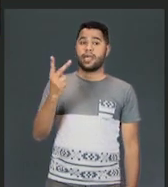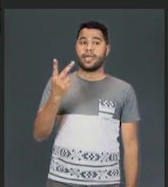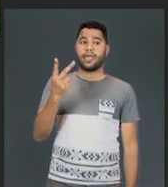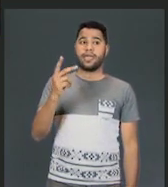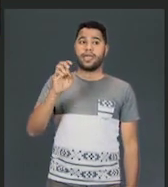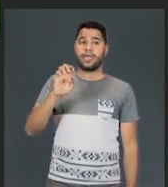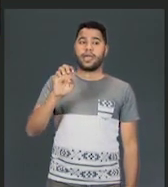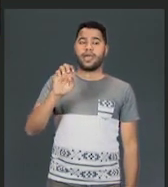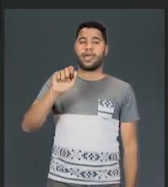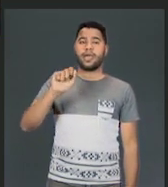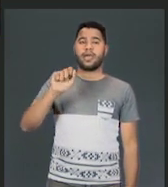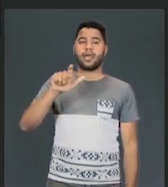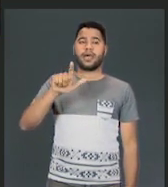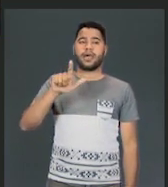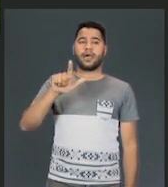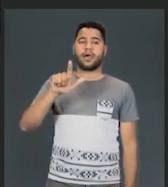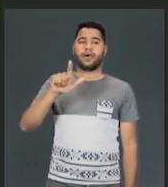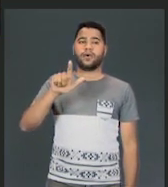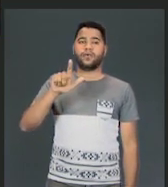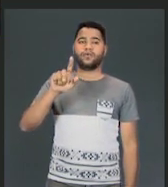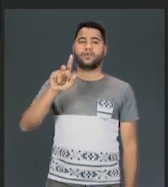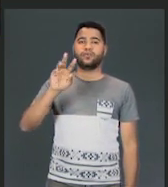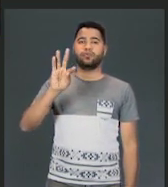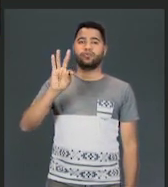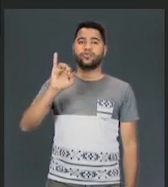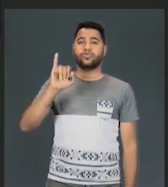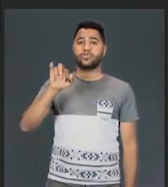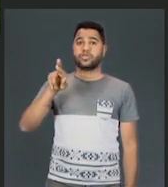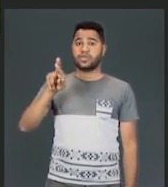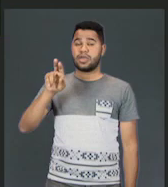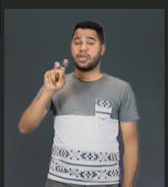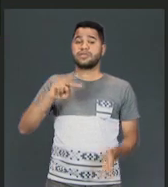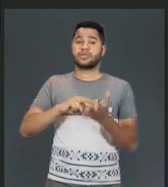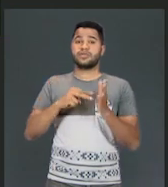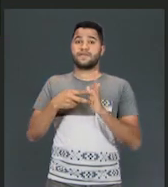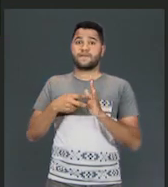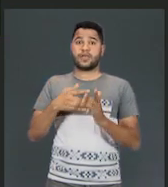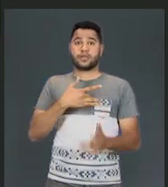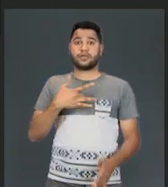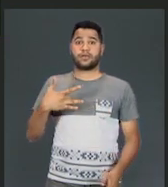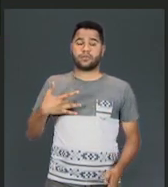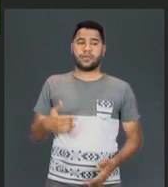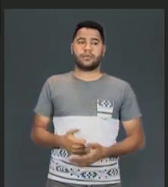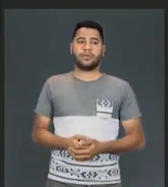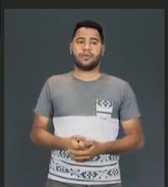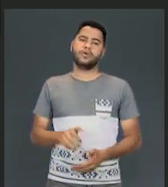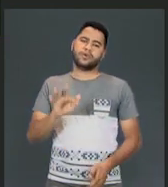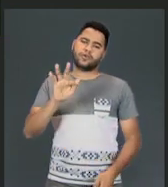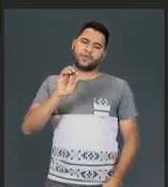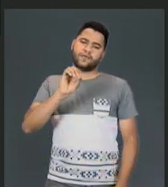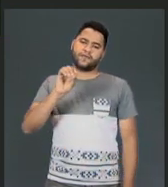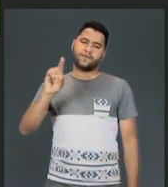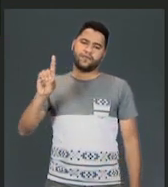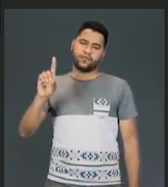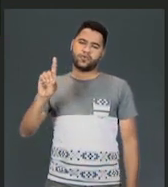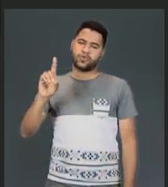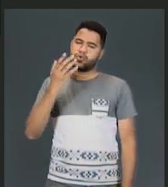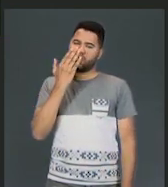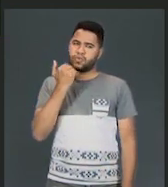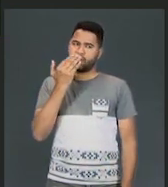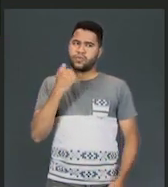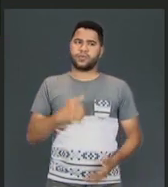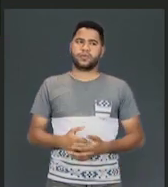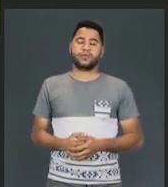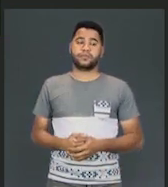saudável vem que Health care saúde ok o e food comida né Então temos